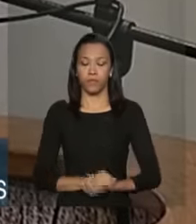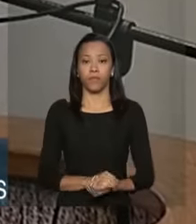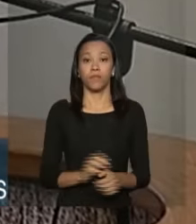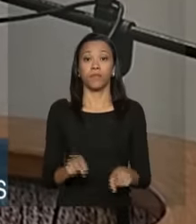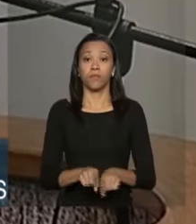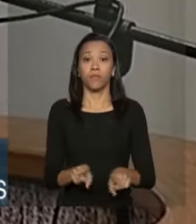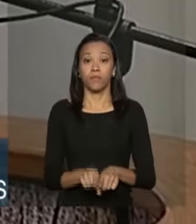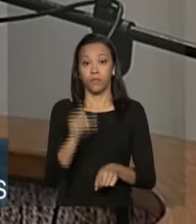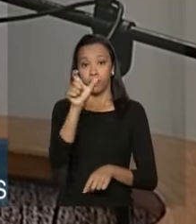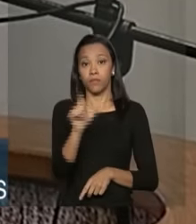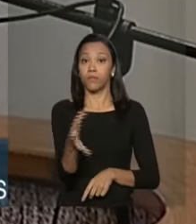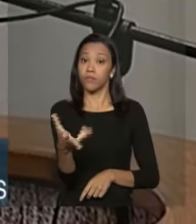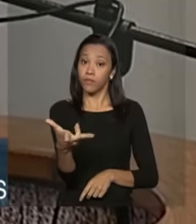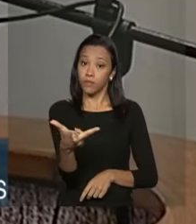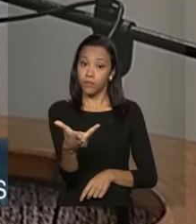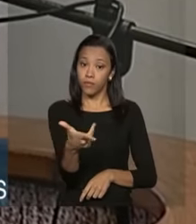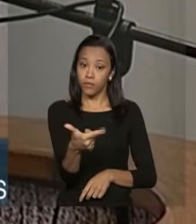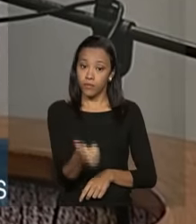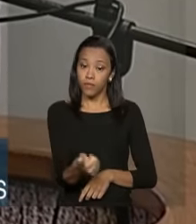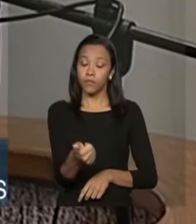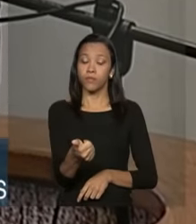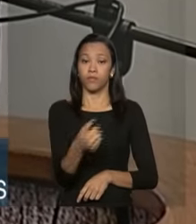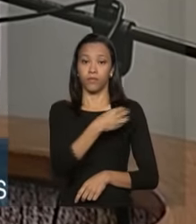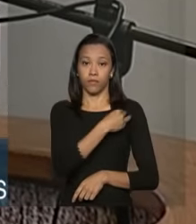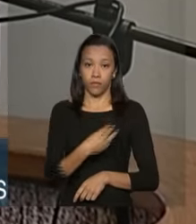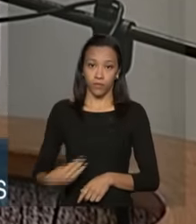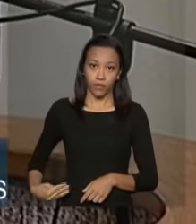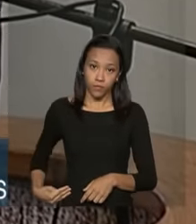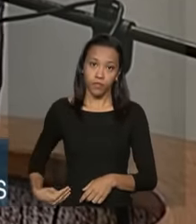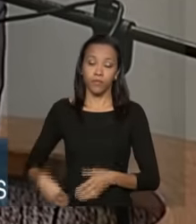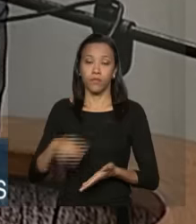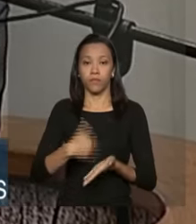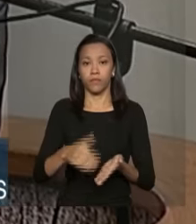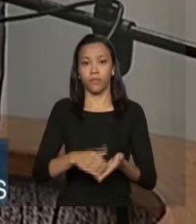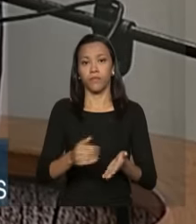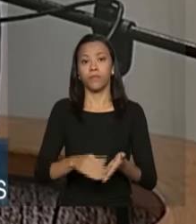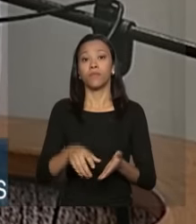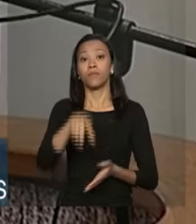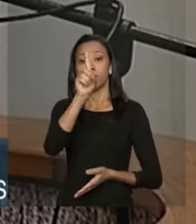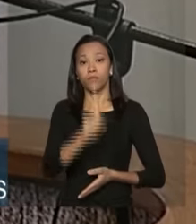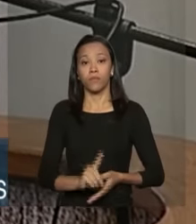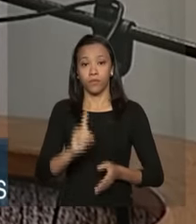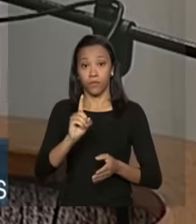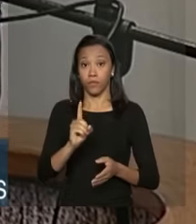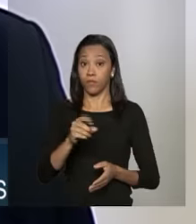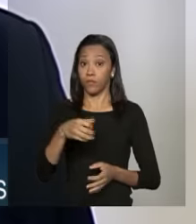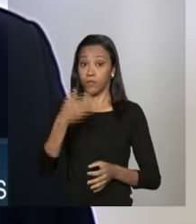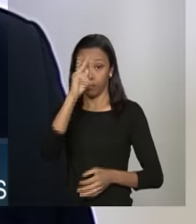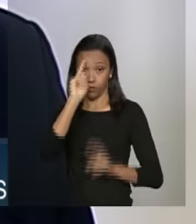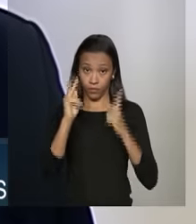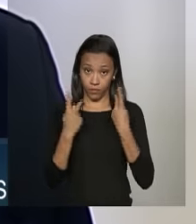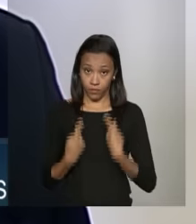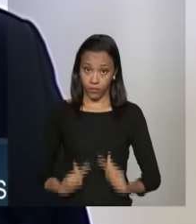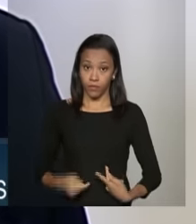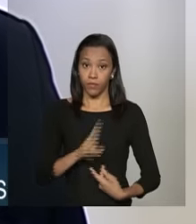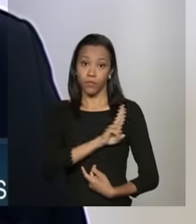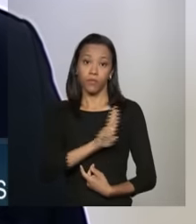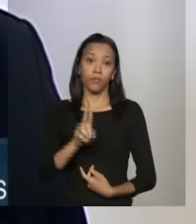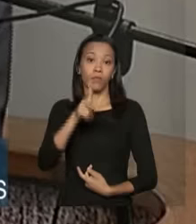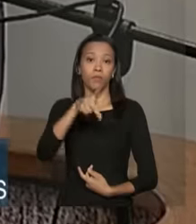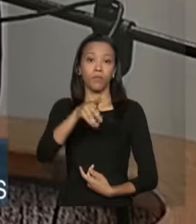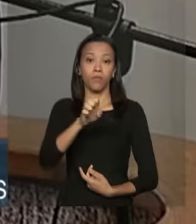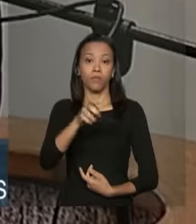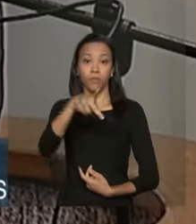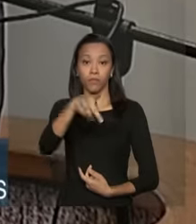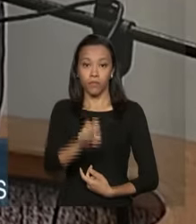Excelentíssimo Senhor ministro da secretaria de direitos humanos PEP Vargas e na pessoa de de